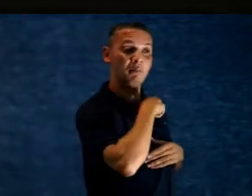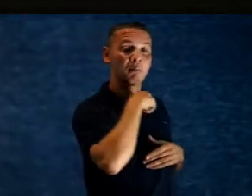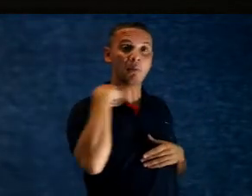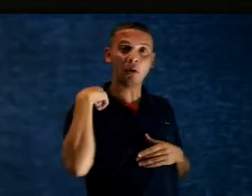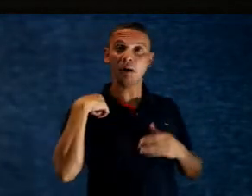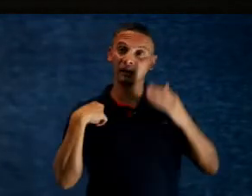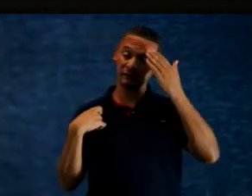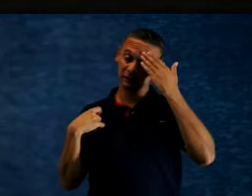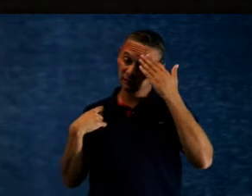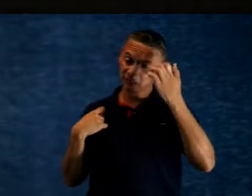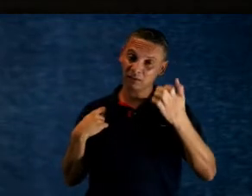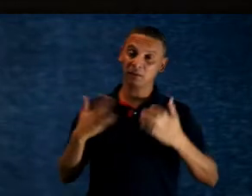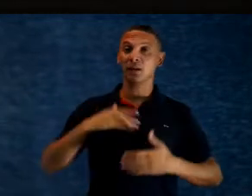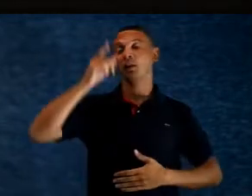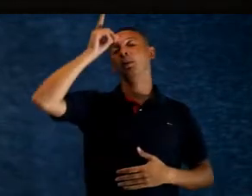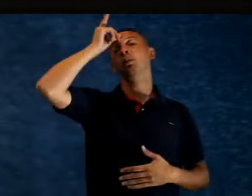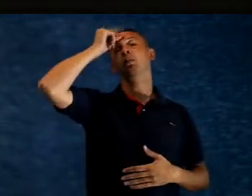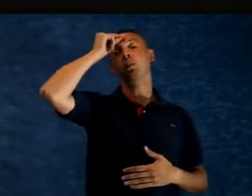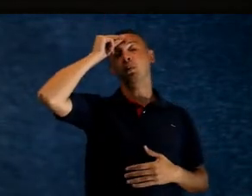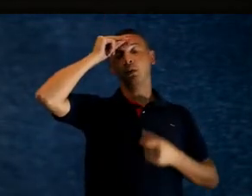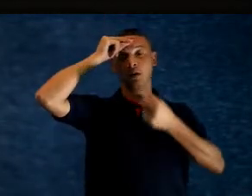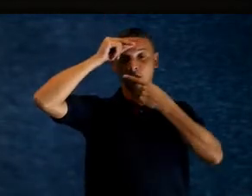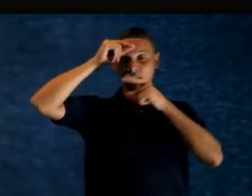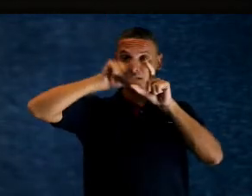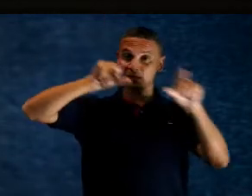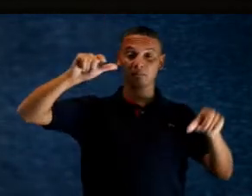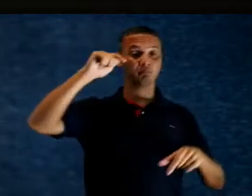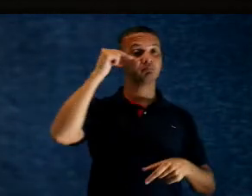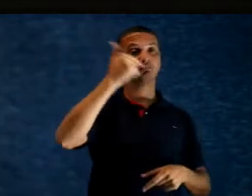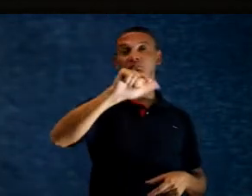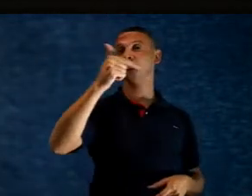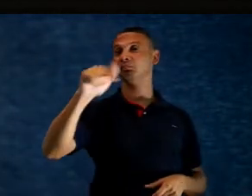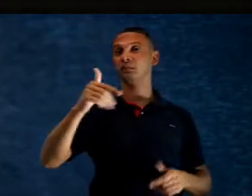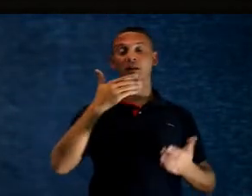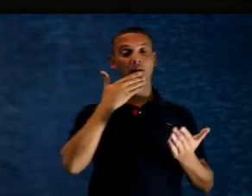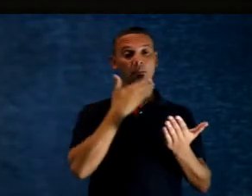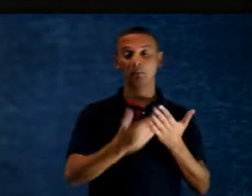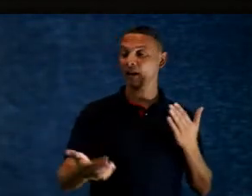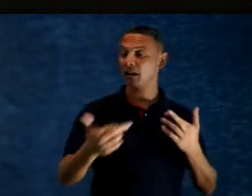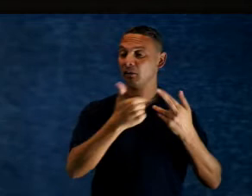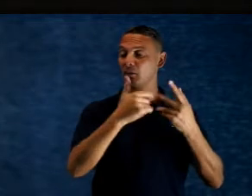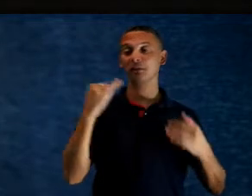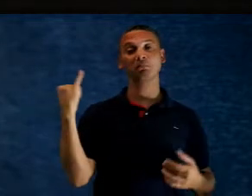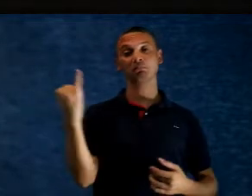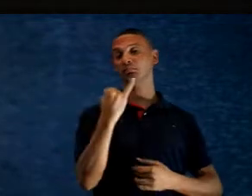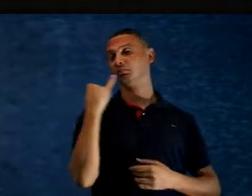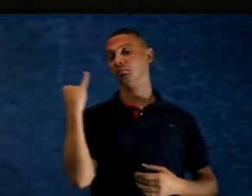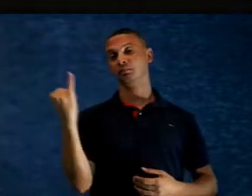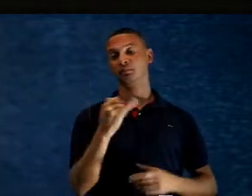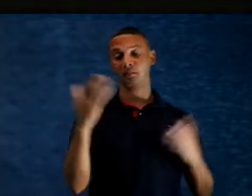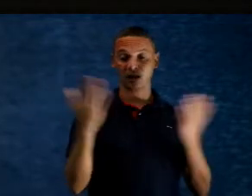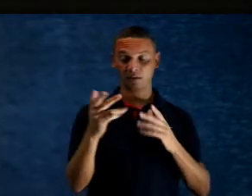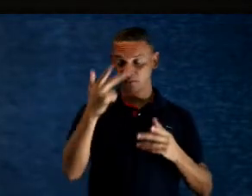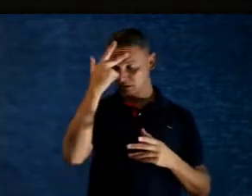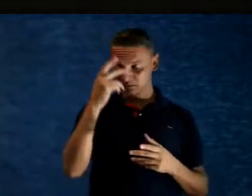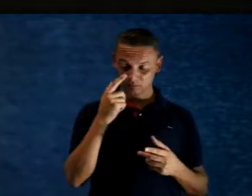em meus irmãos espalhados e perdidos pelo mundo, com fome, órfãos de tudo, solitários, sem casa, sem amor,